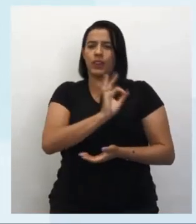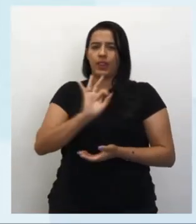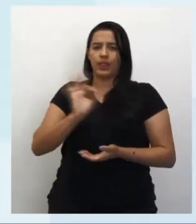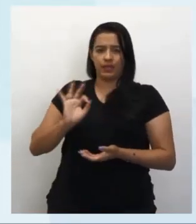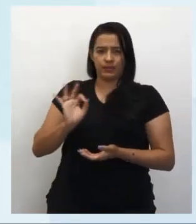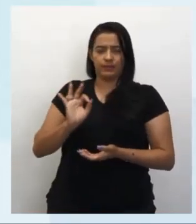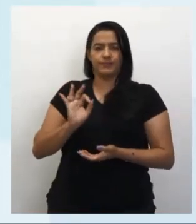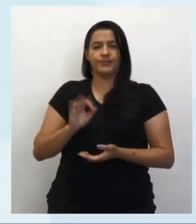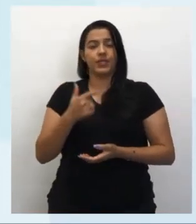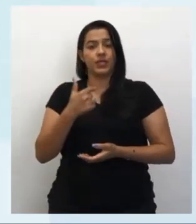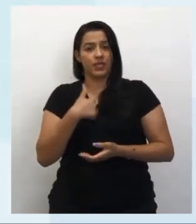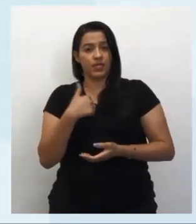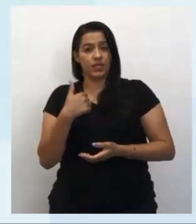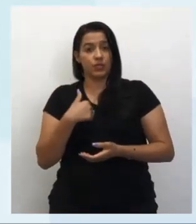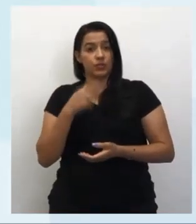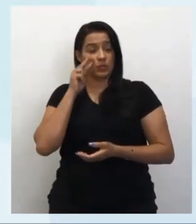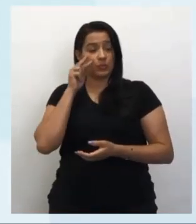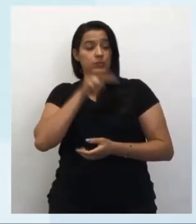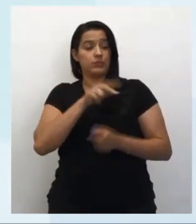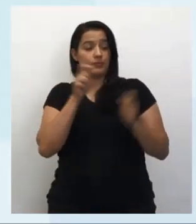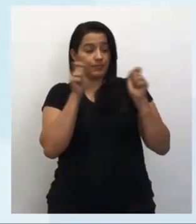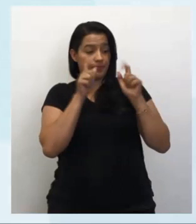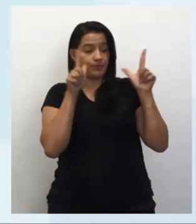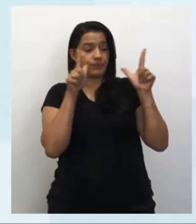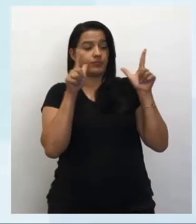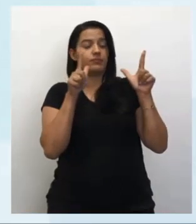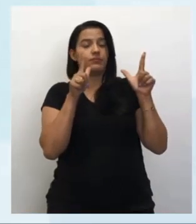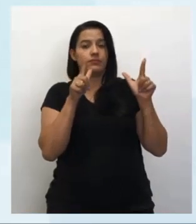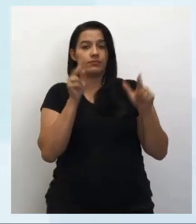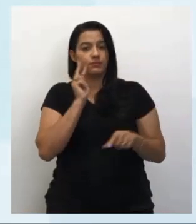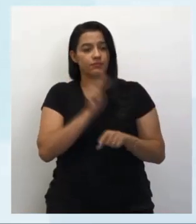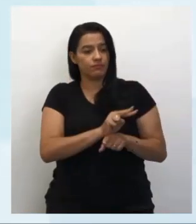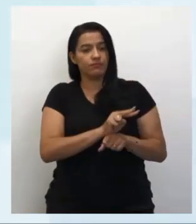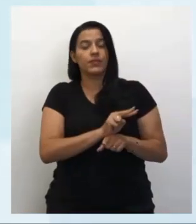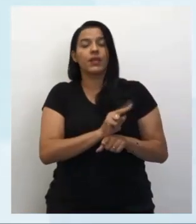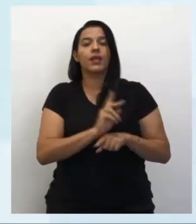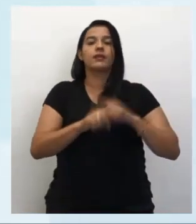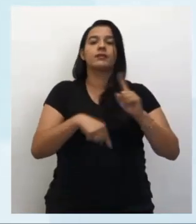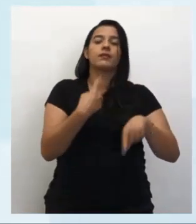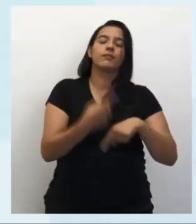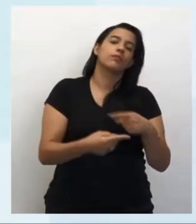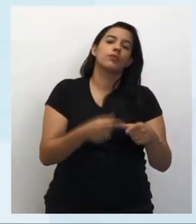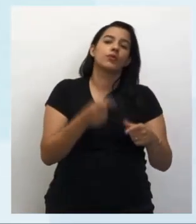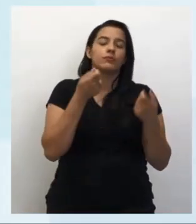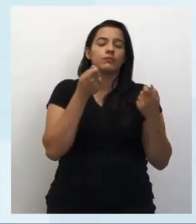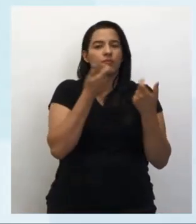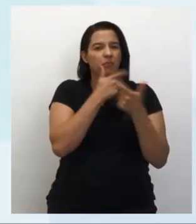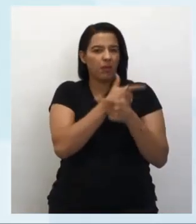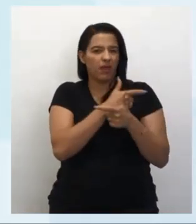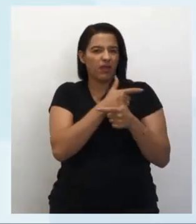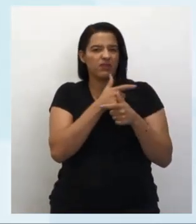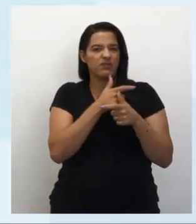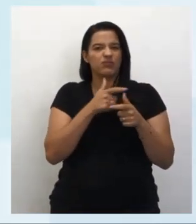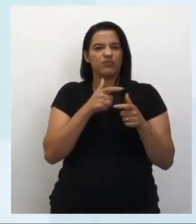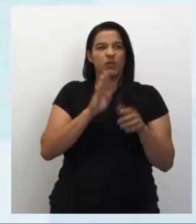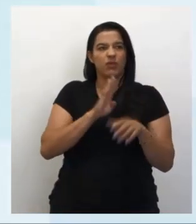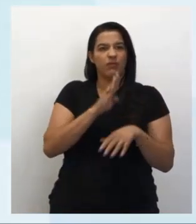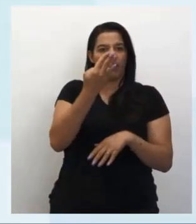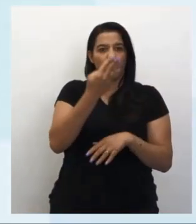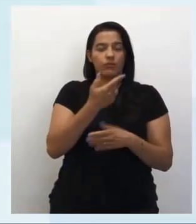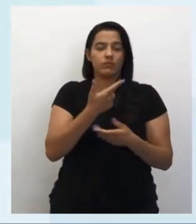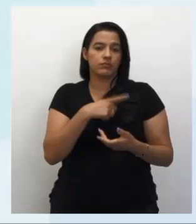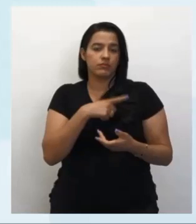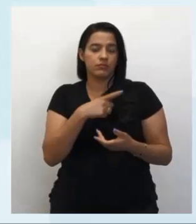Pôs em mim 2 olhos de gato que observa. Depois uma espécie de riso maligno iluminou-lhe